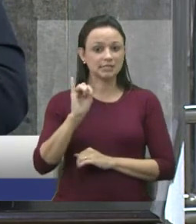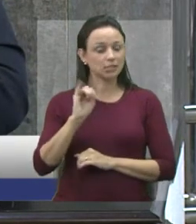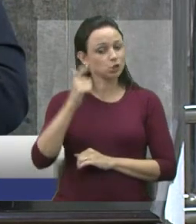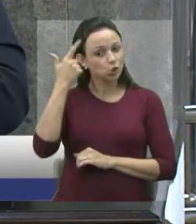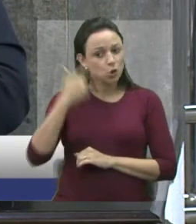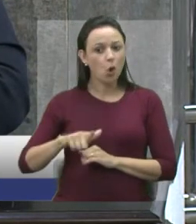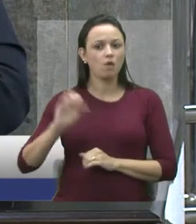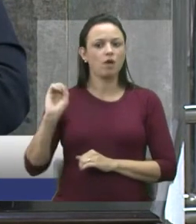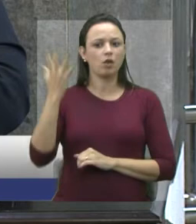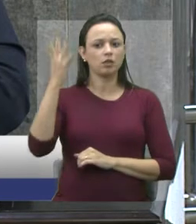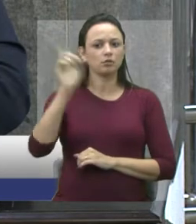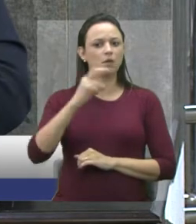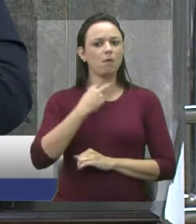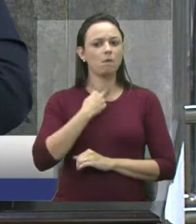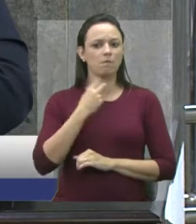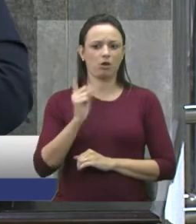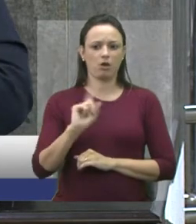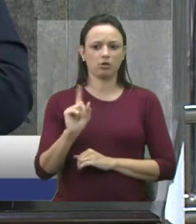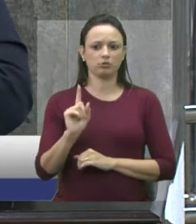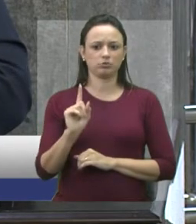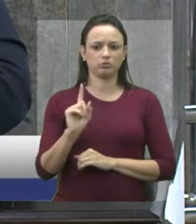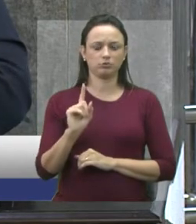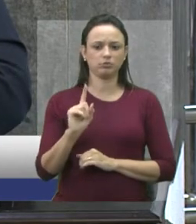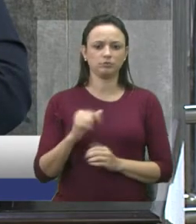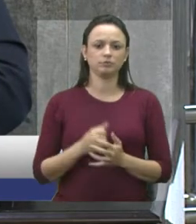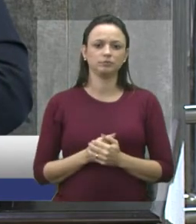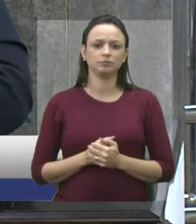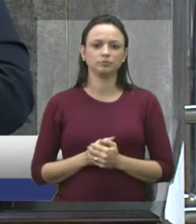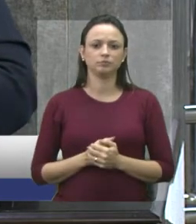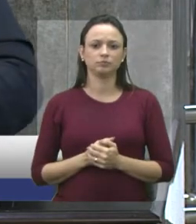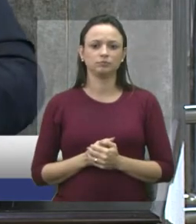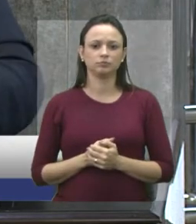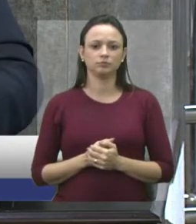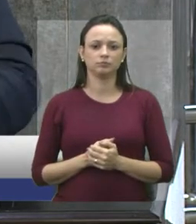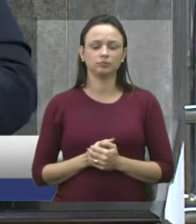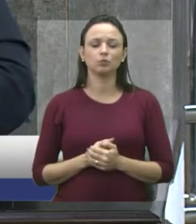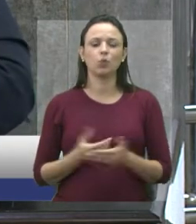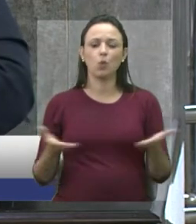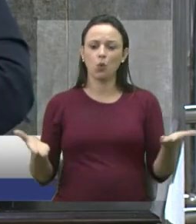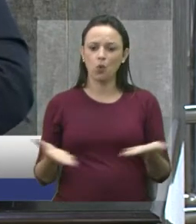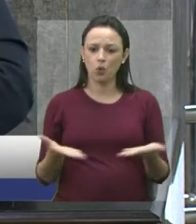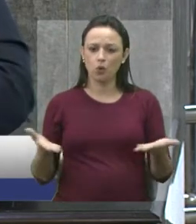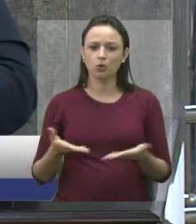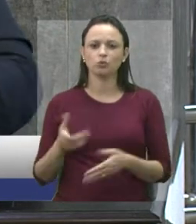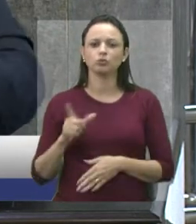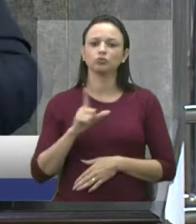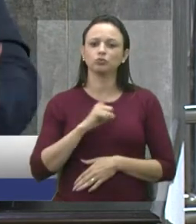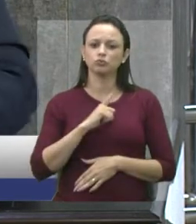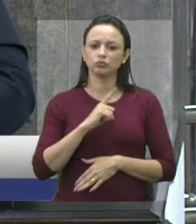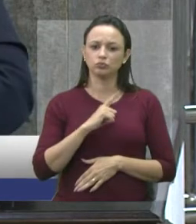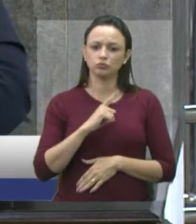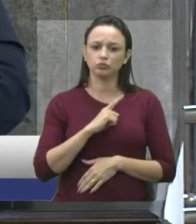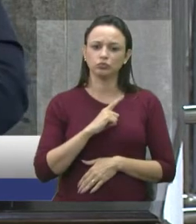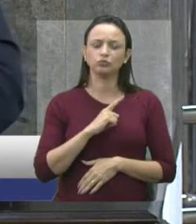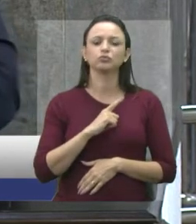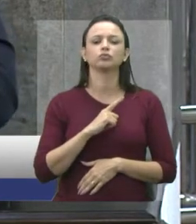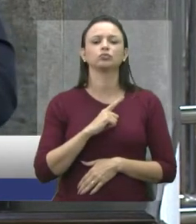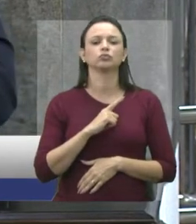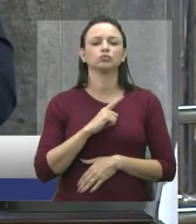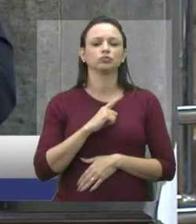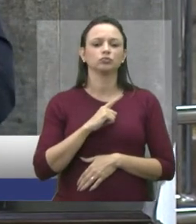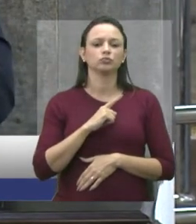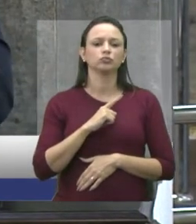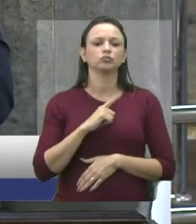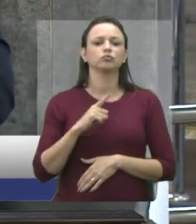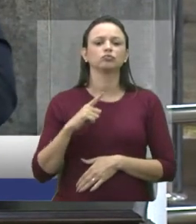aconteça. Tá? Hoje nós temos uma corrente que a gente acaba se falando quase todos